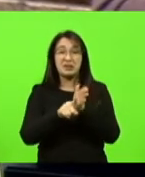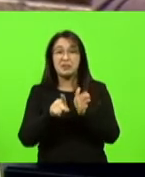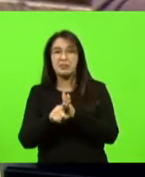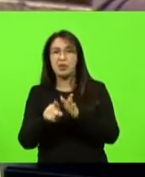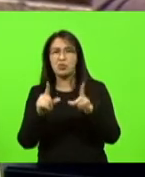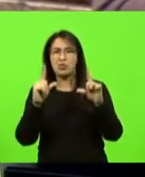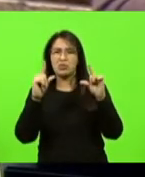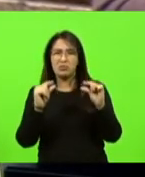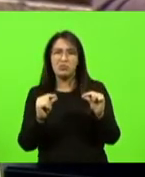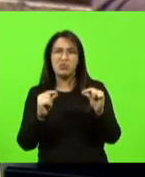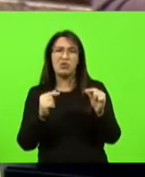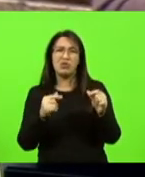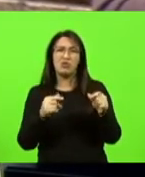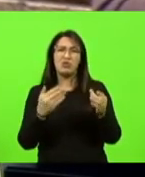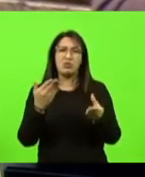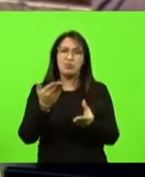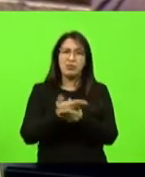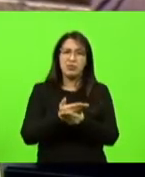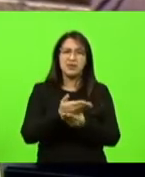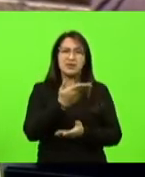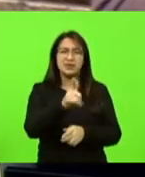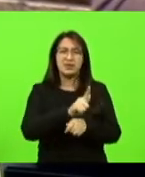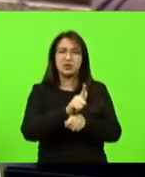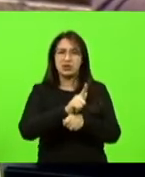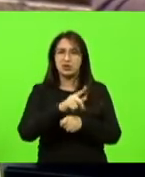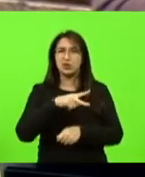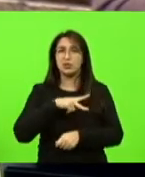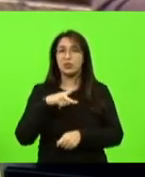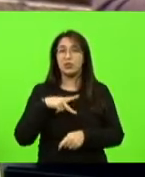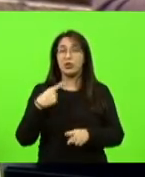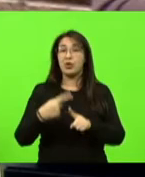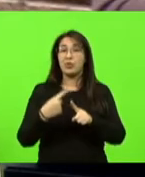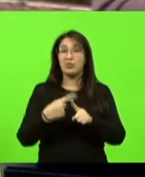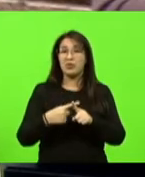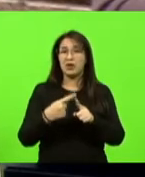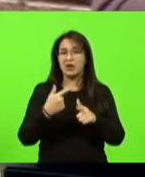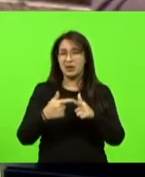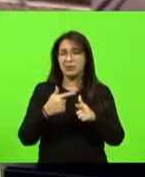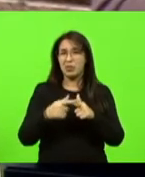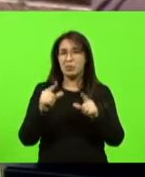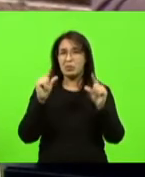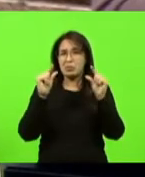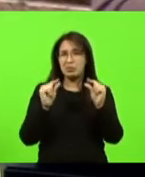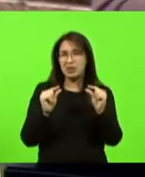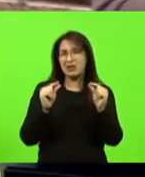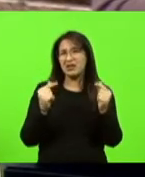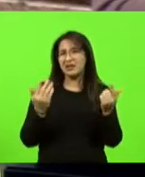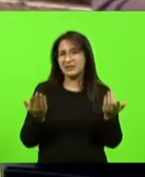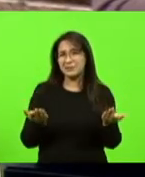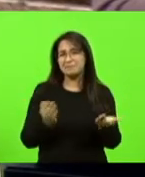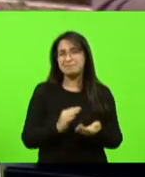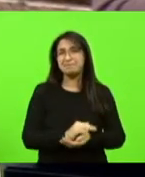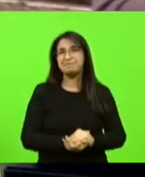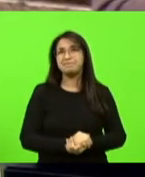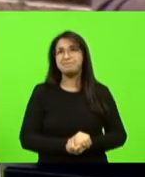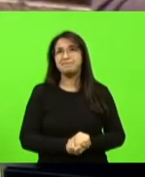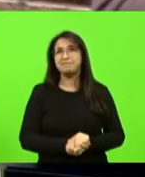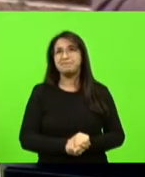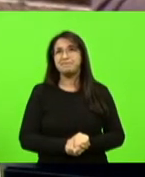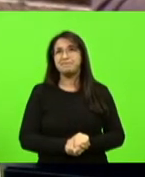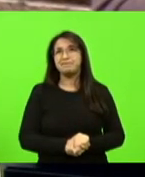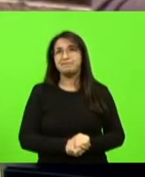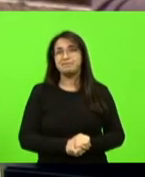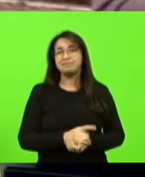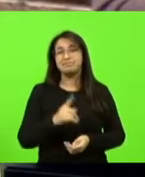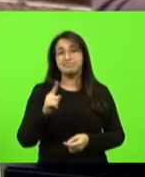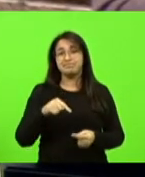fazendo processos em cima de gestores públicos por causa da vírgula, por causa de um erro formal. É assim que